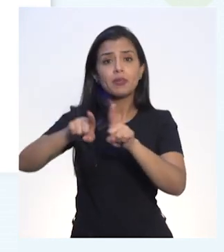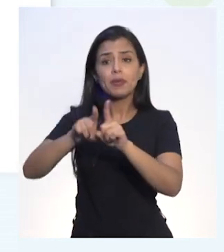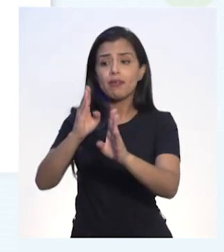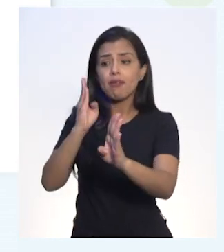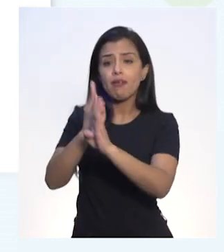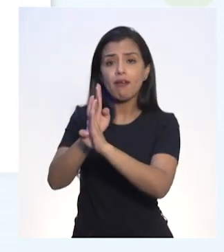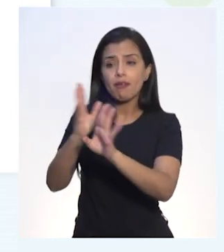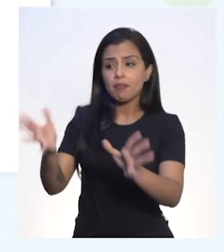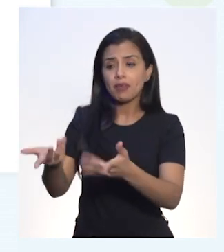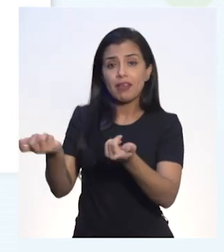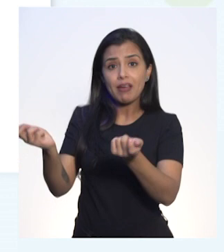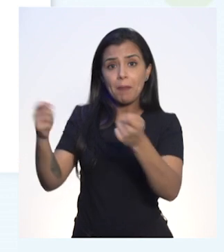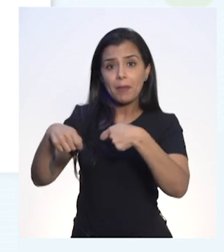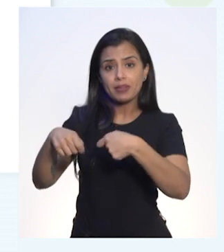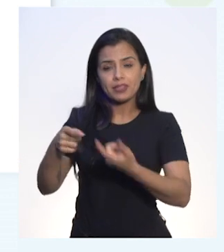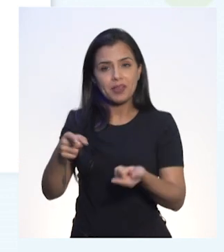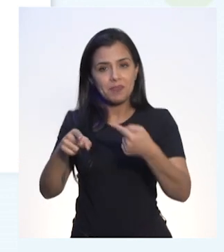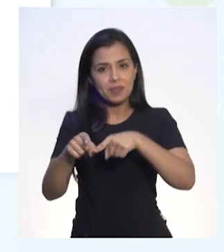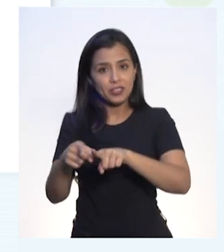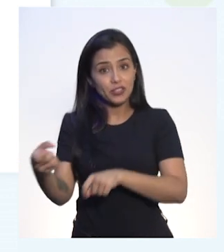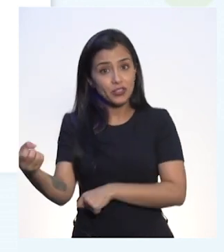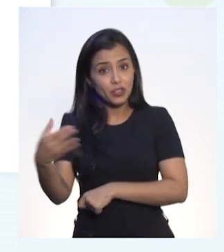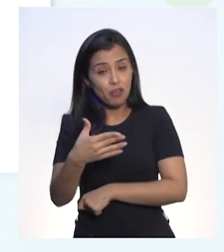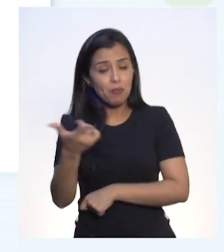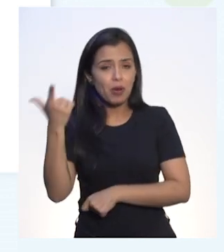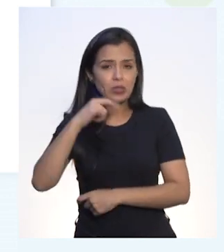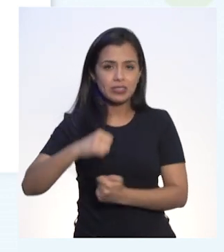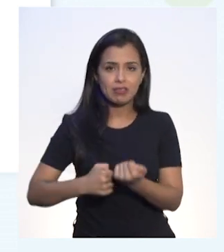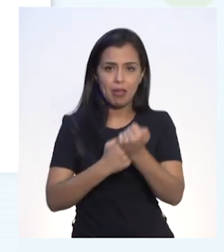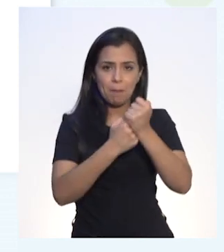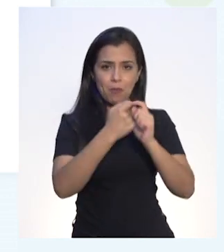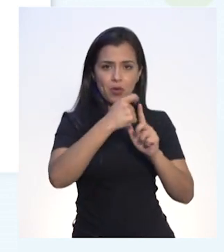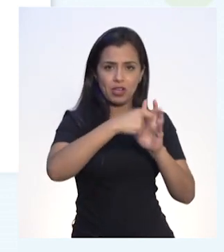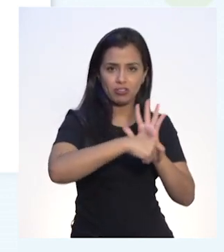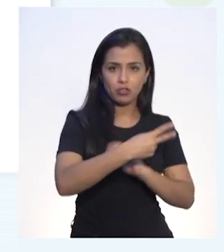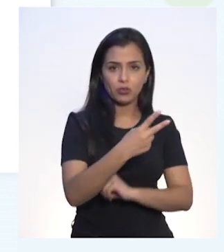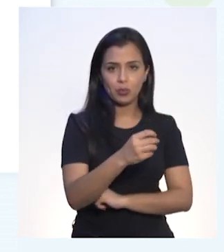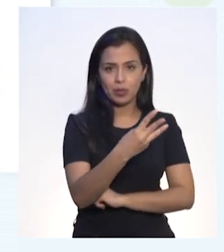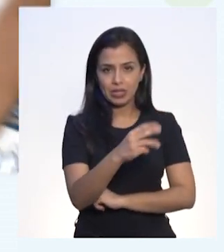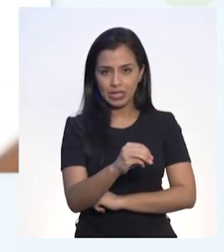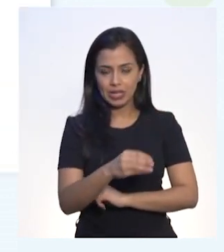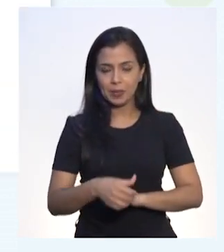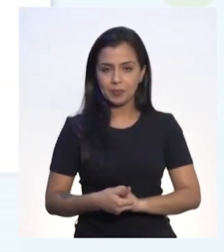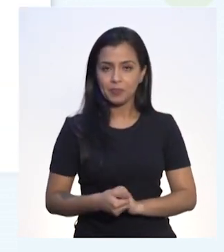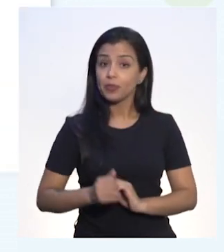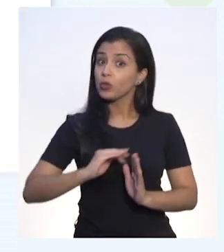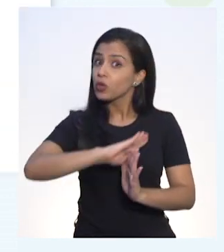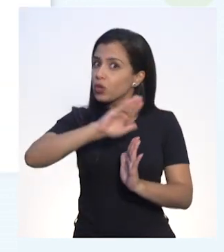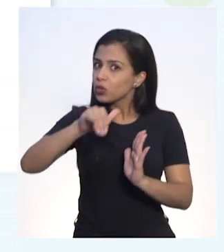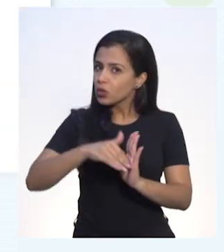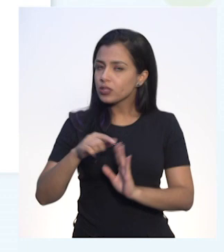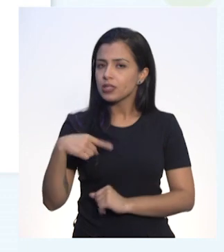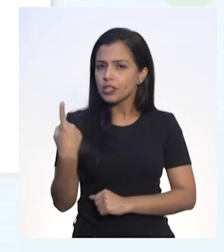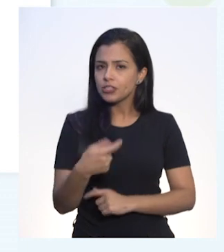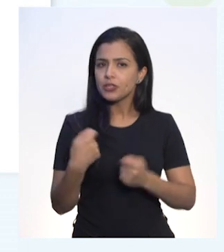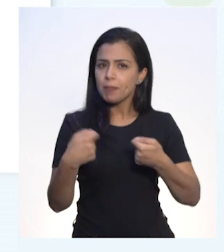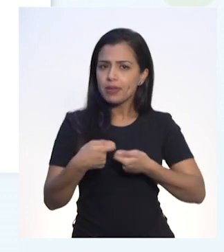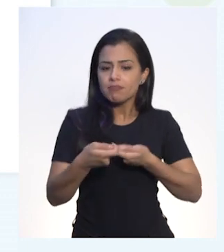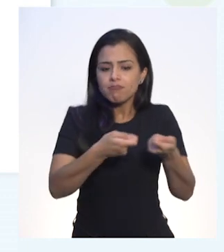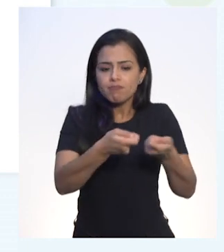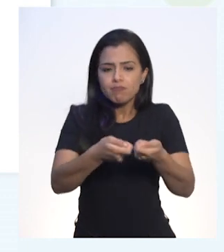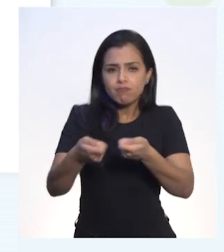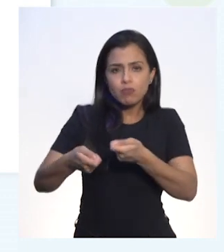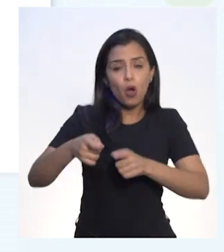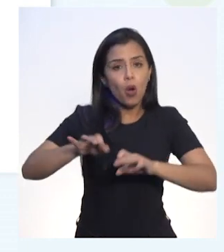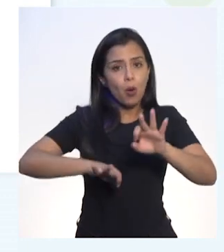capacitar novos parceiros para apoiar a Agenda 2030. Todos precisamos liderar o processo